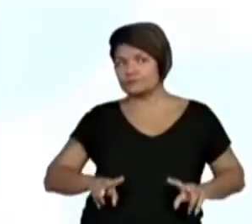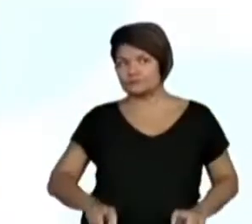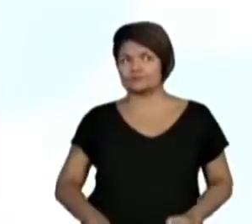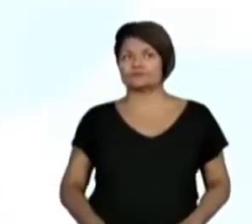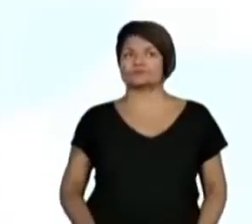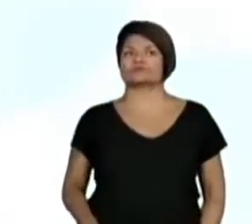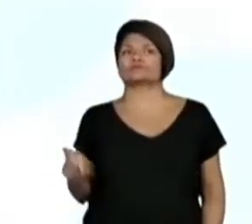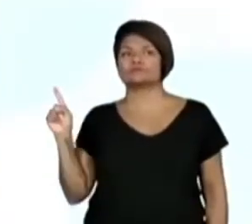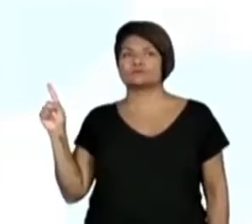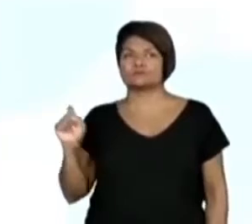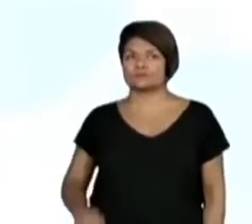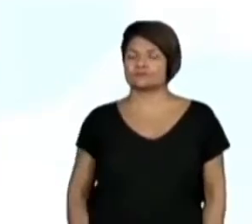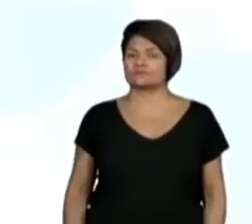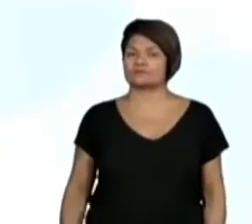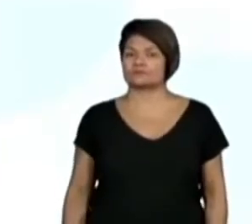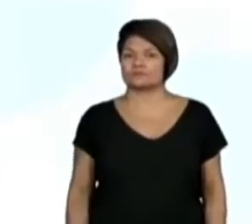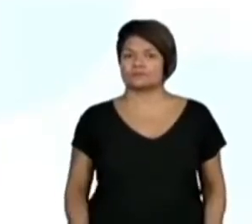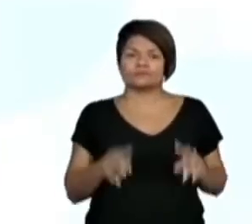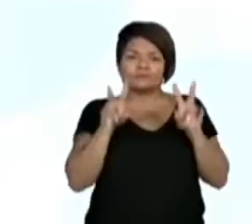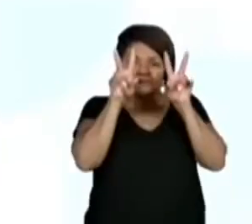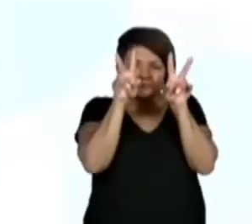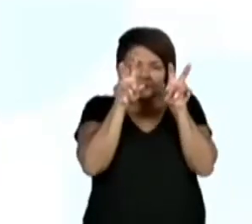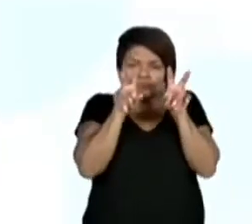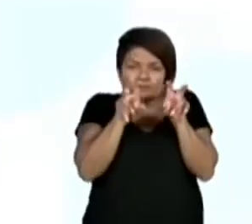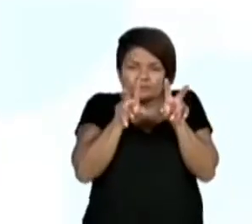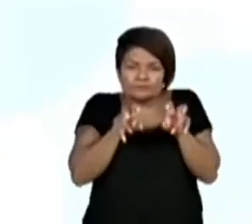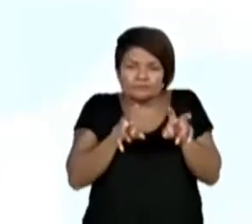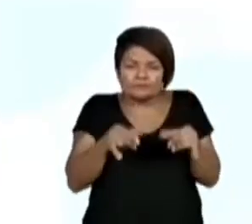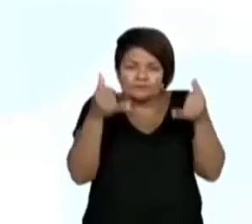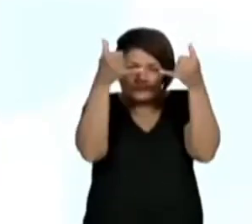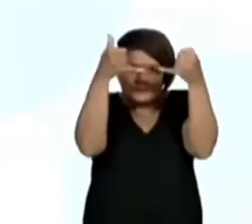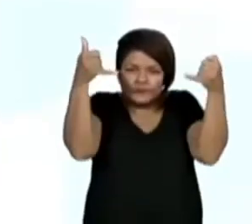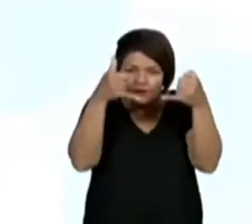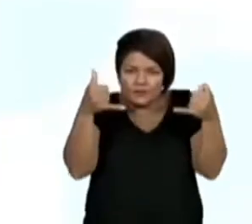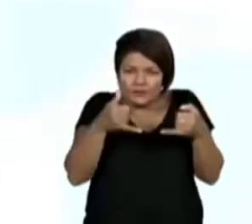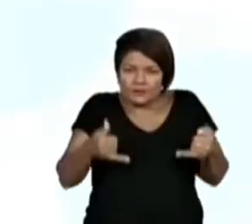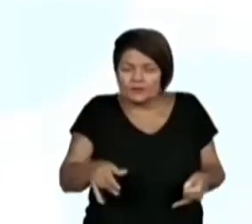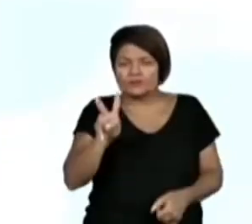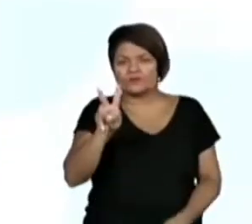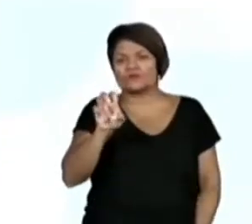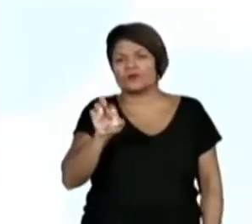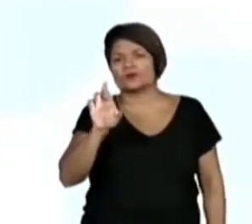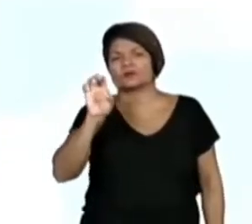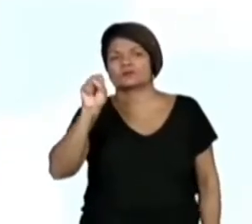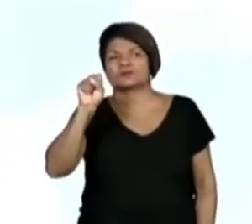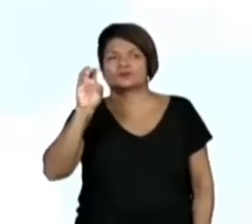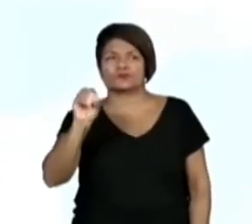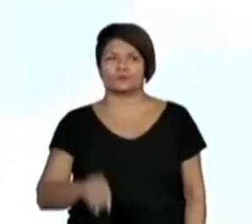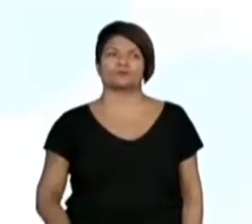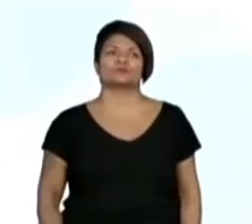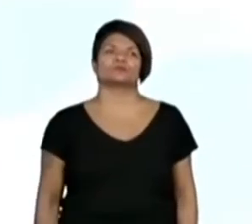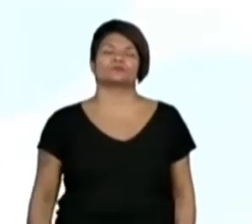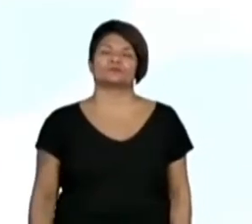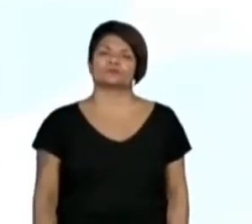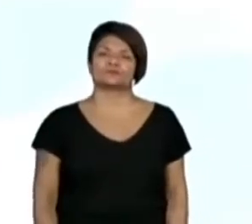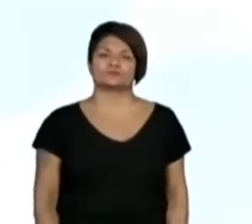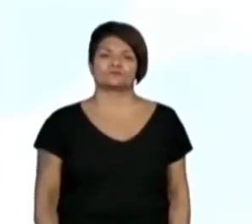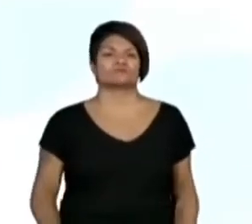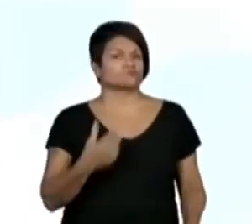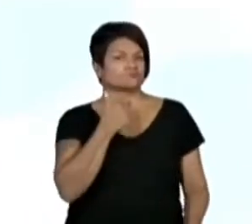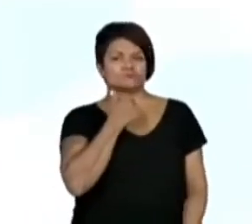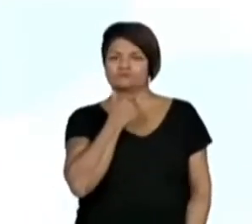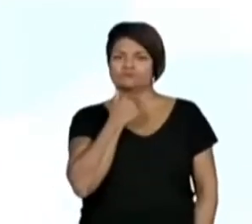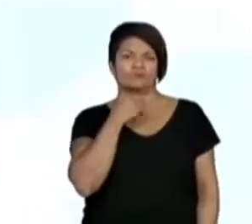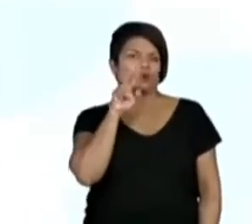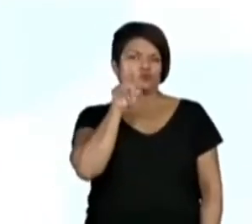Cada linha da parlenda a gente chama de verso. Olha só. Eu não posso ler, porque quem tem que